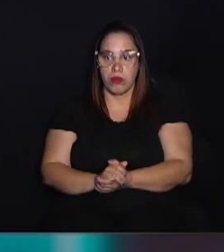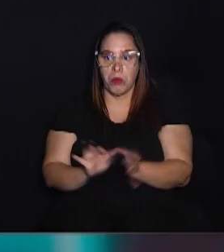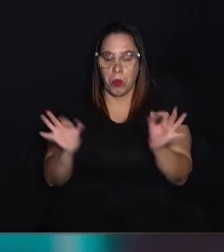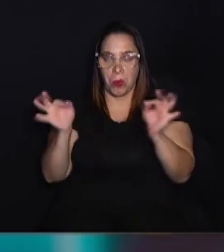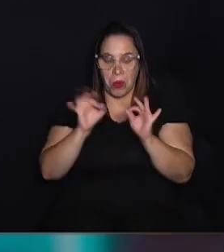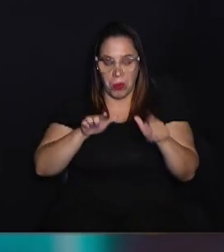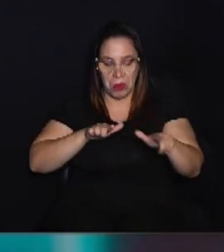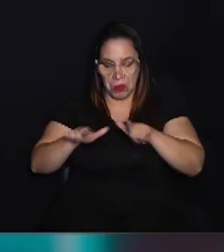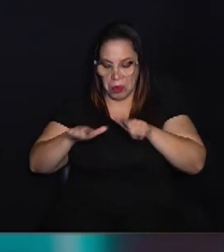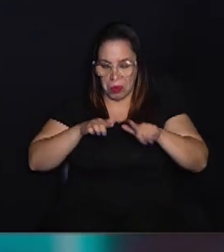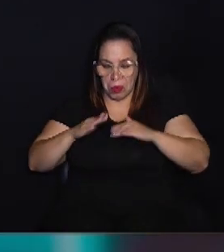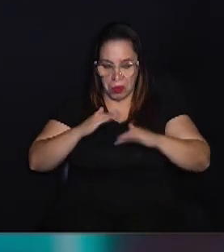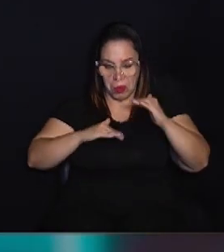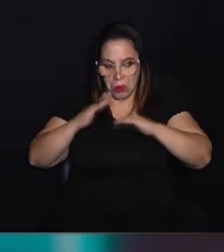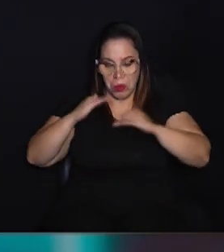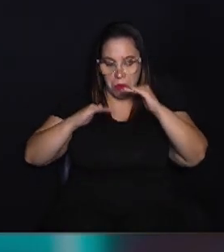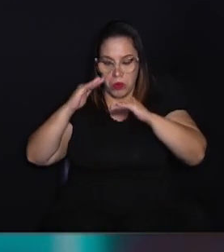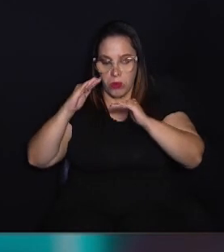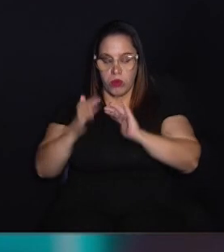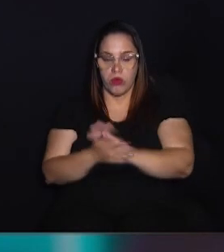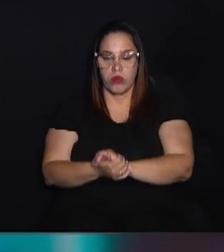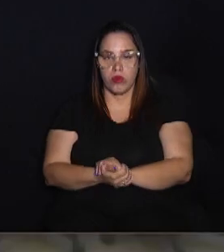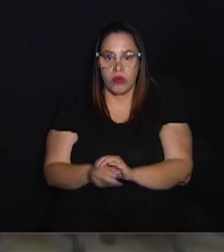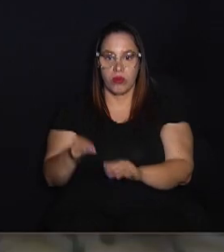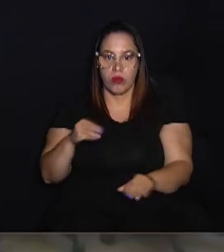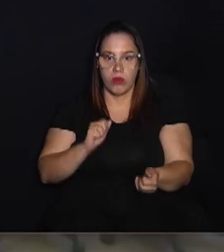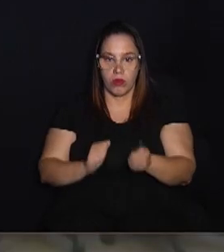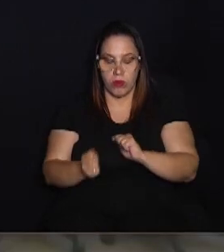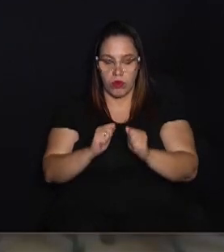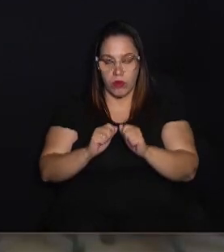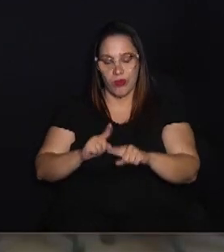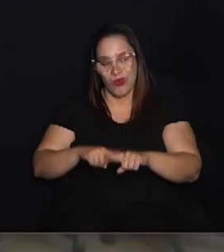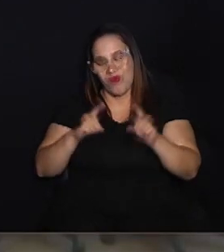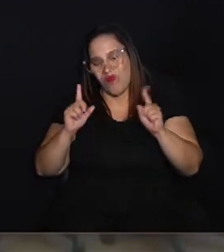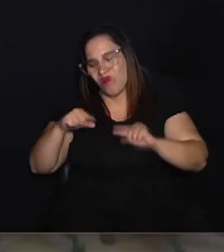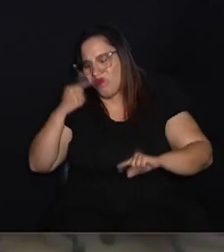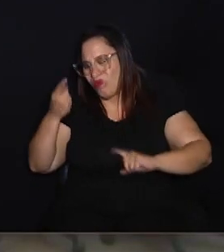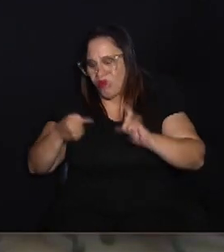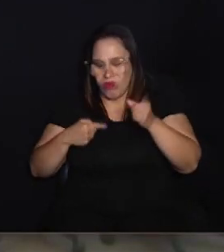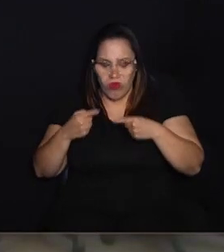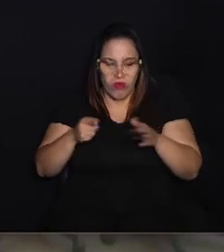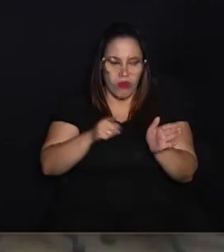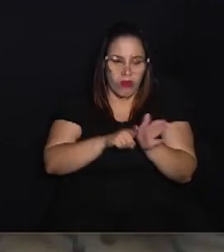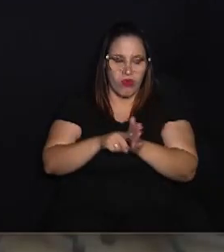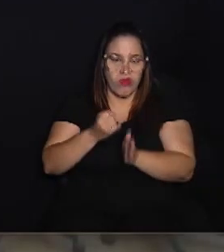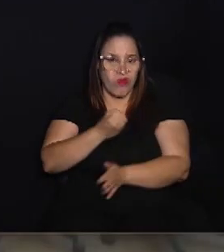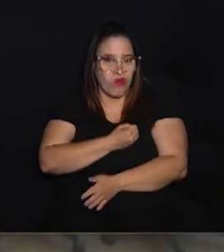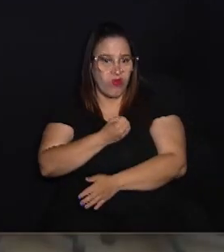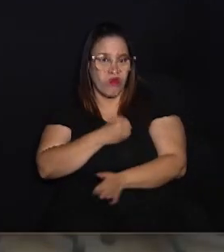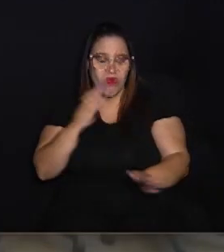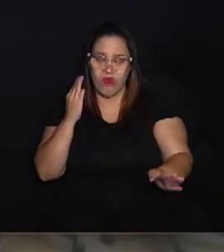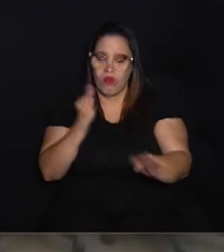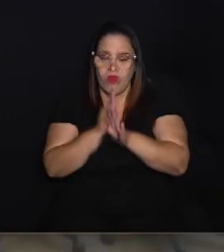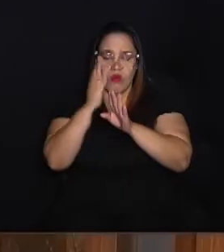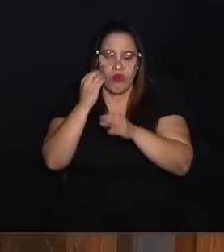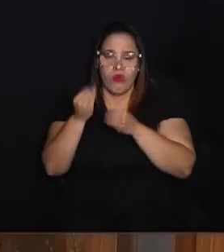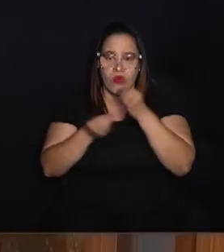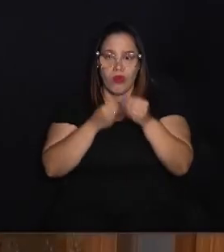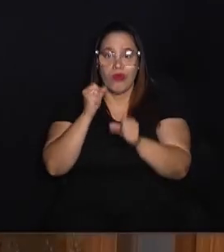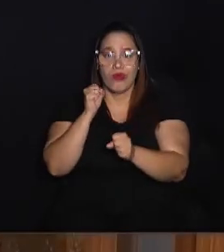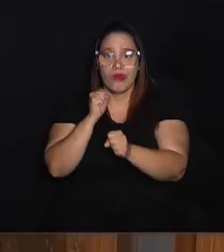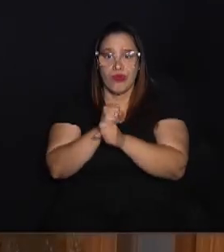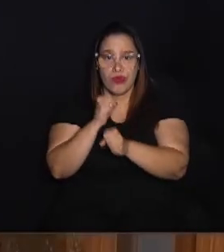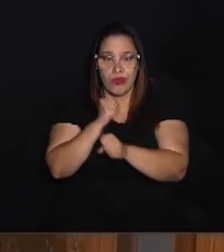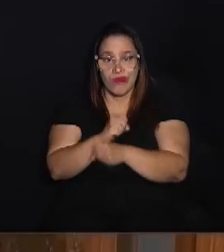trabalho que está sendo desenvolvido no nosso departamento administrativo. Porém, outros indicadores não foram atingidos como esperado,